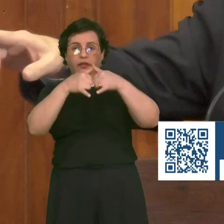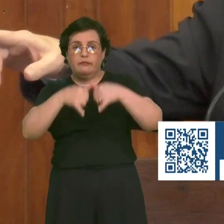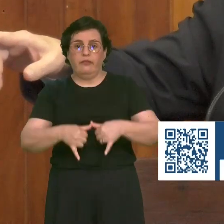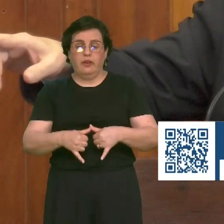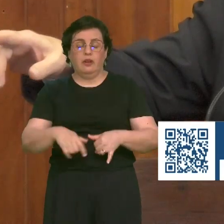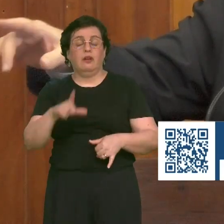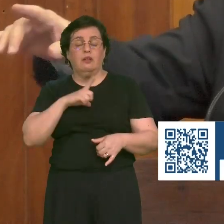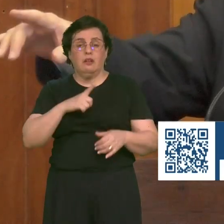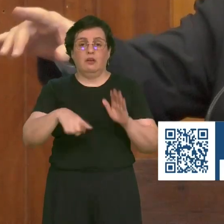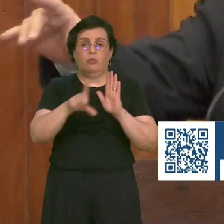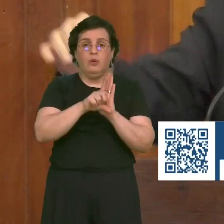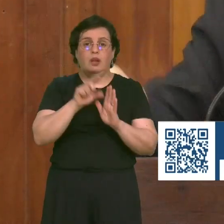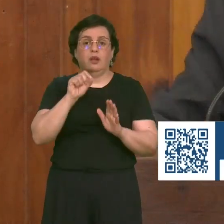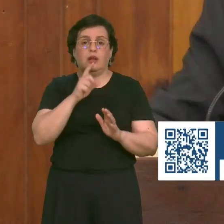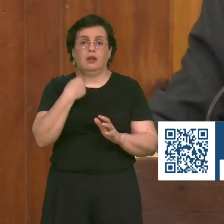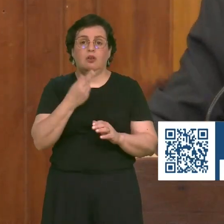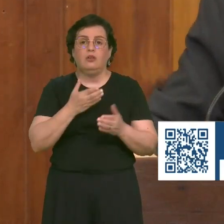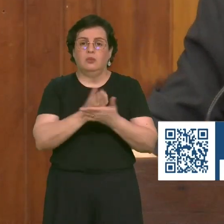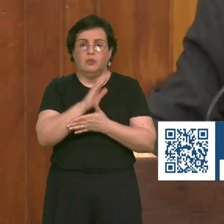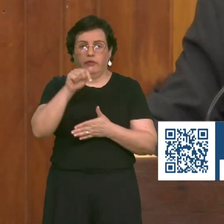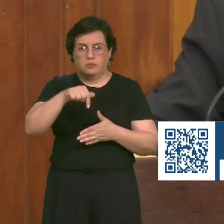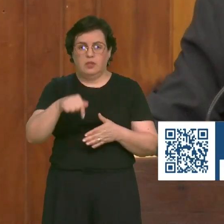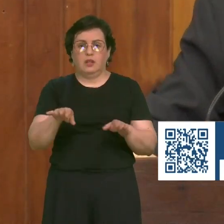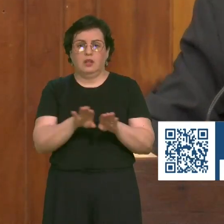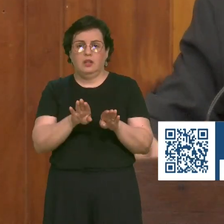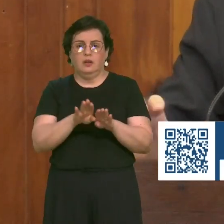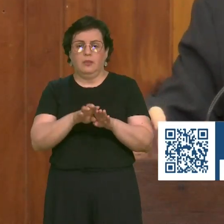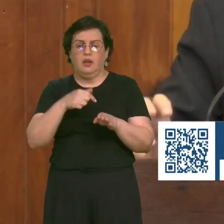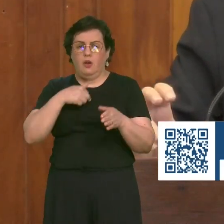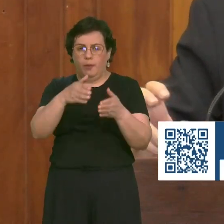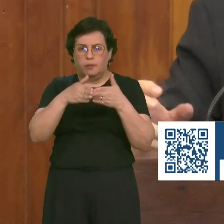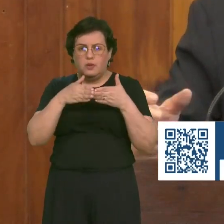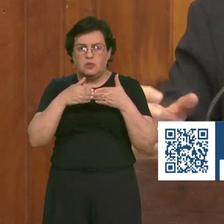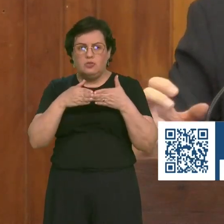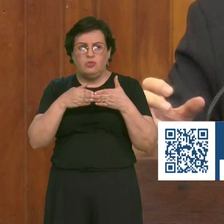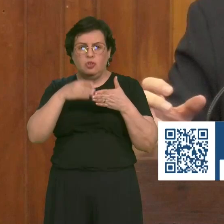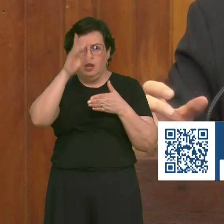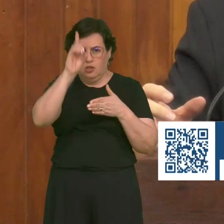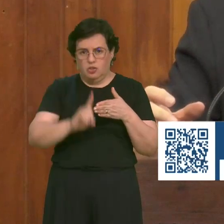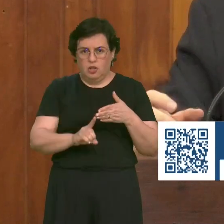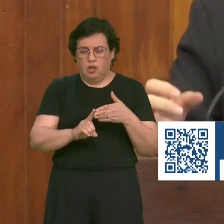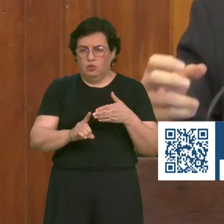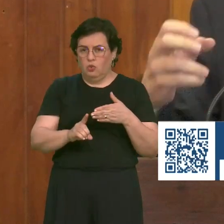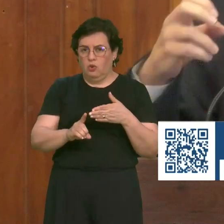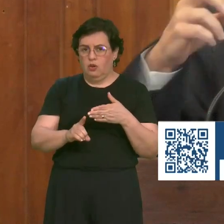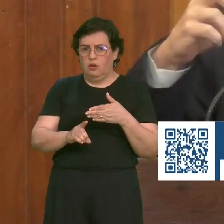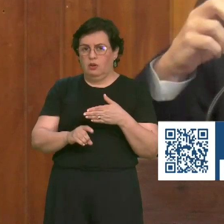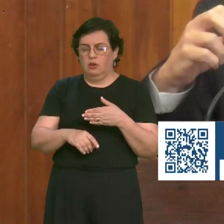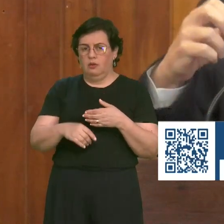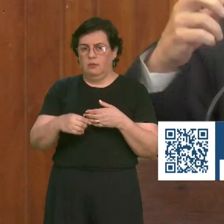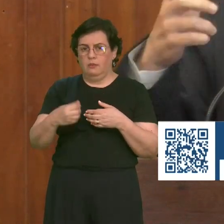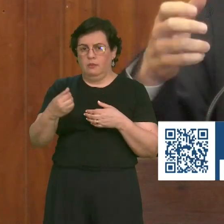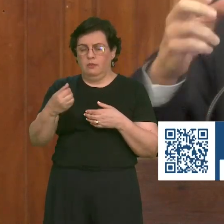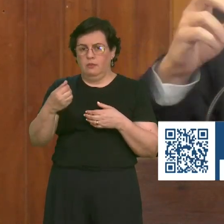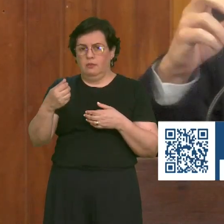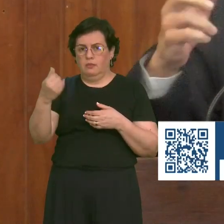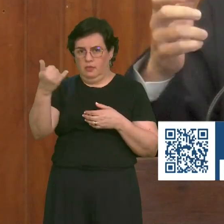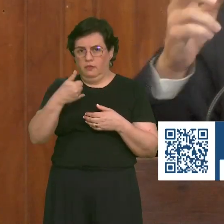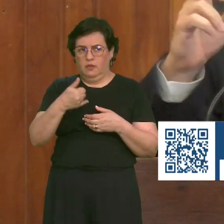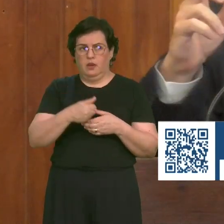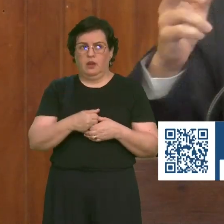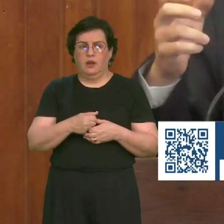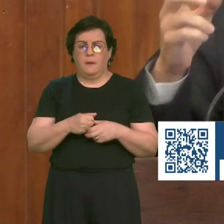lei que nós aprovamos aqui que eu até pedi para diretora pedir para o senhor me orientar a respeito da